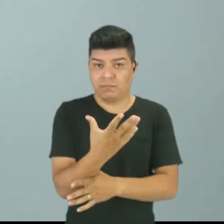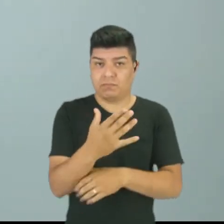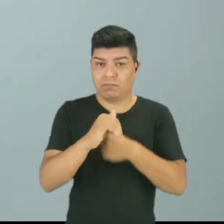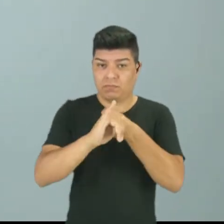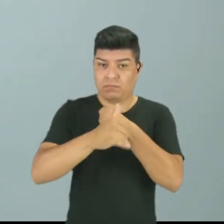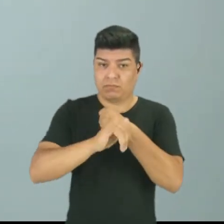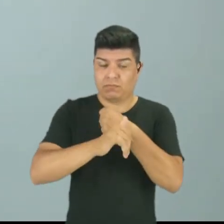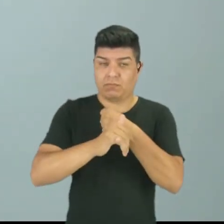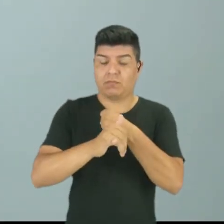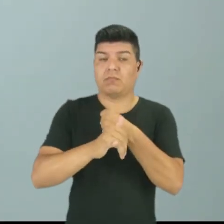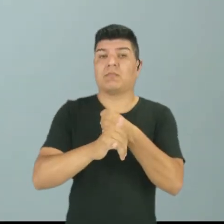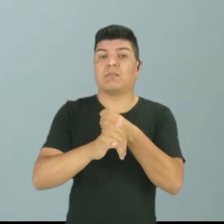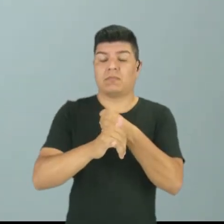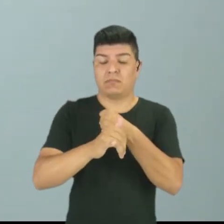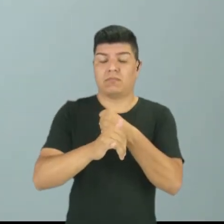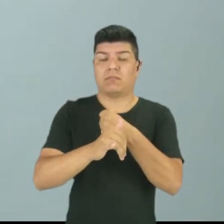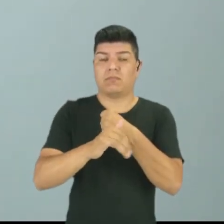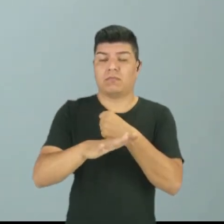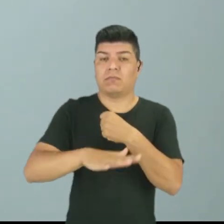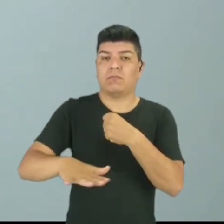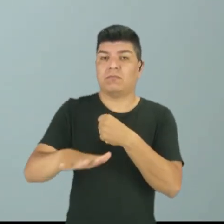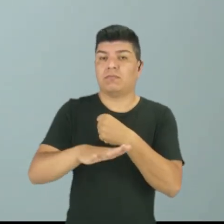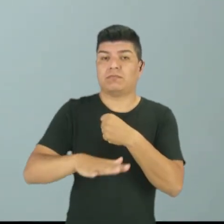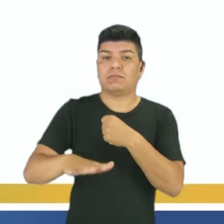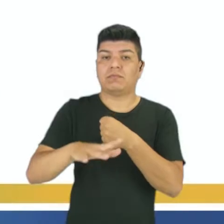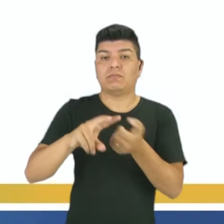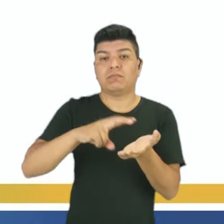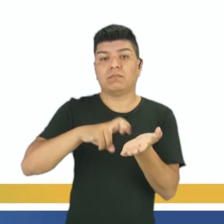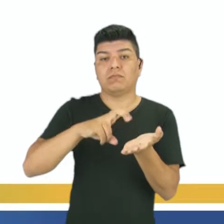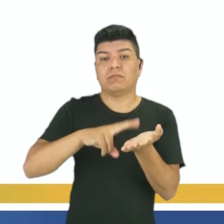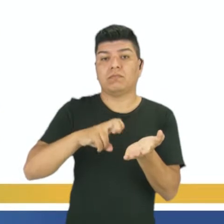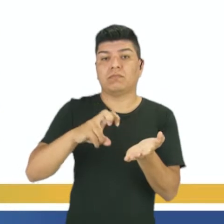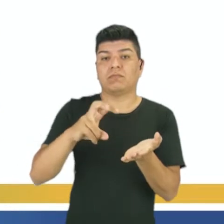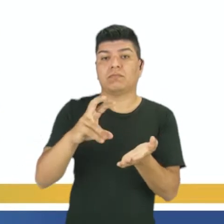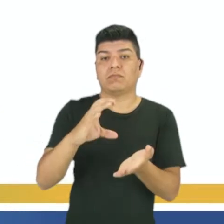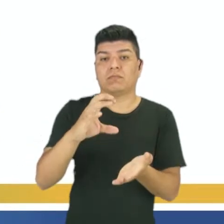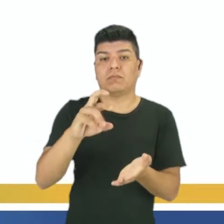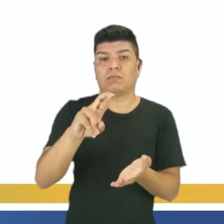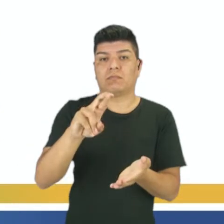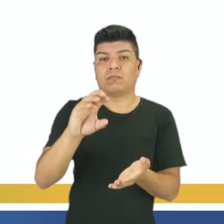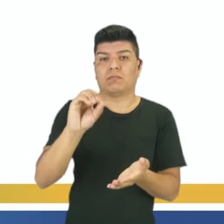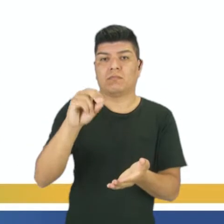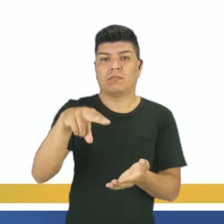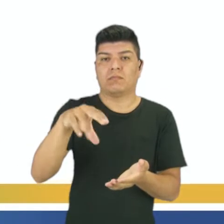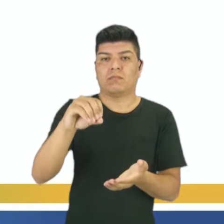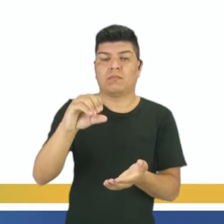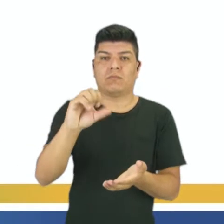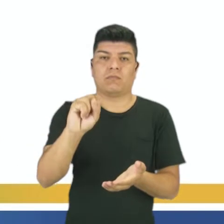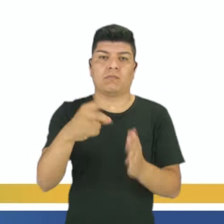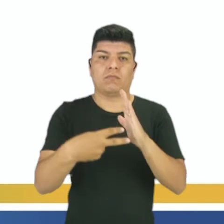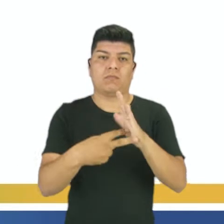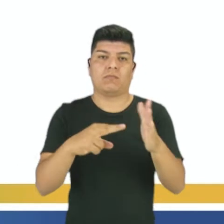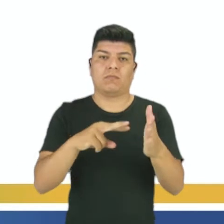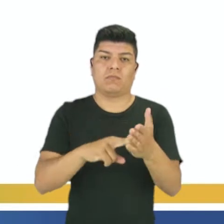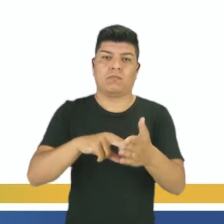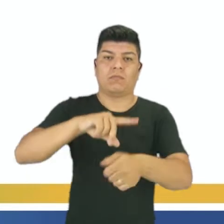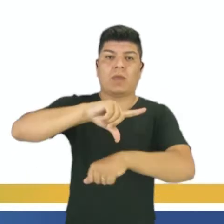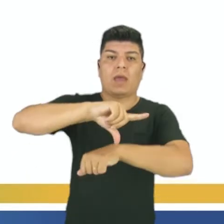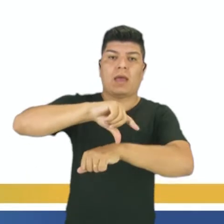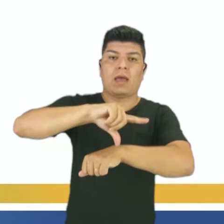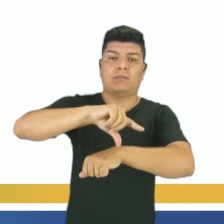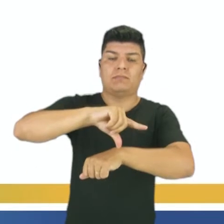crônica, baseou-se no vocábulo de cronos, que significa tempo, que é o